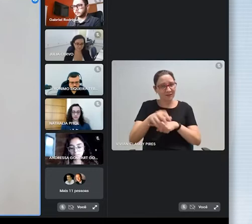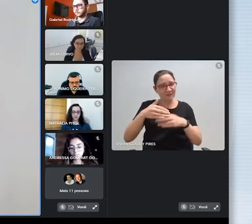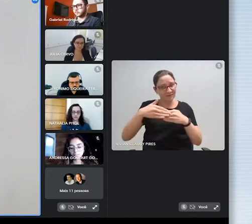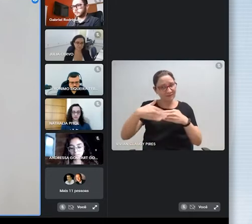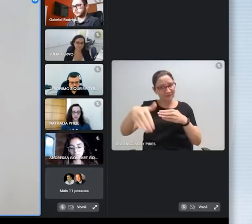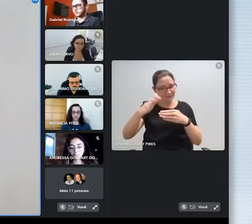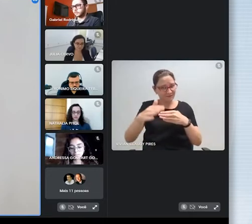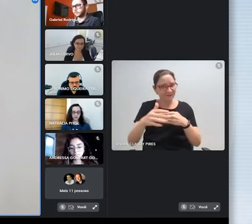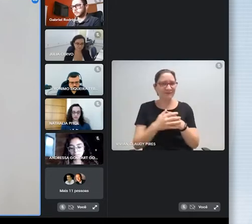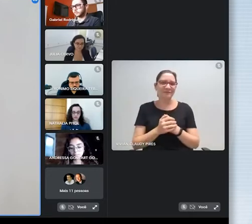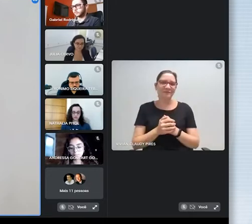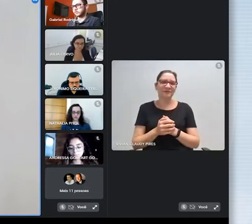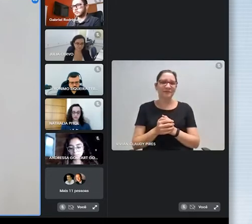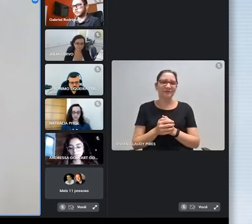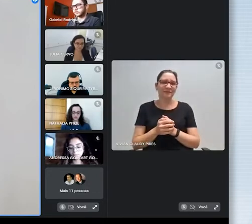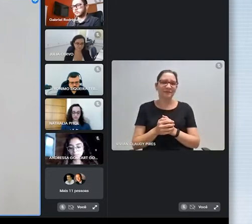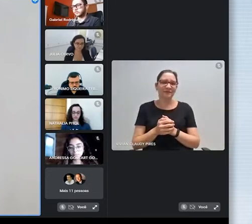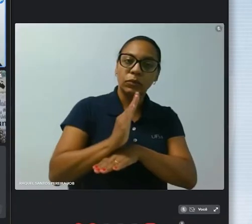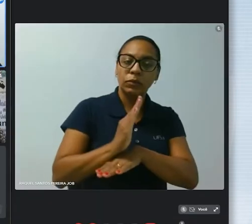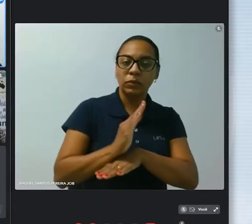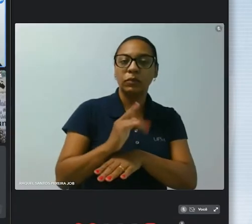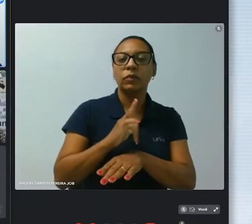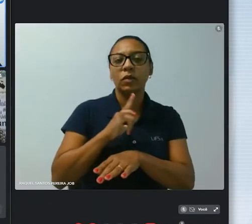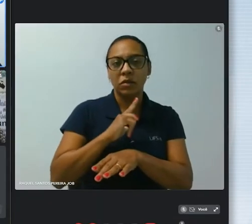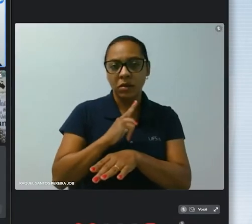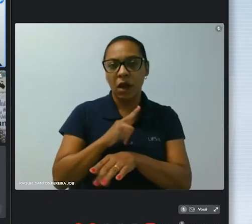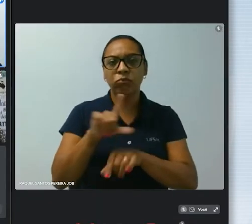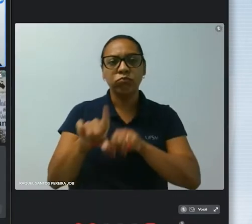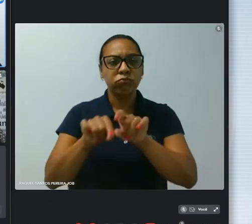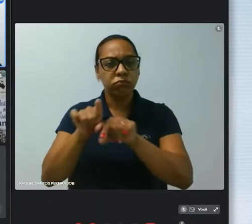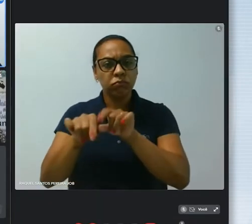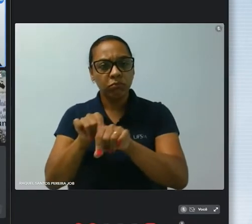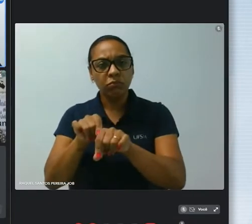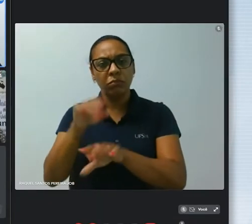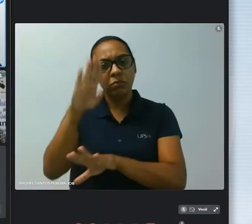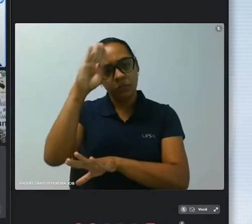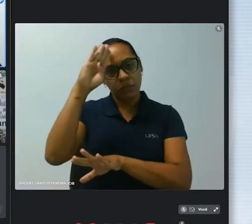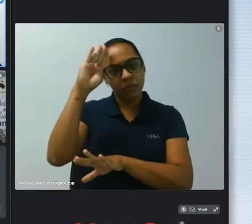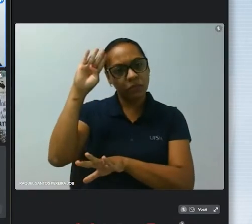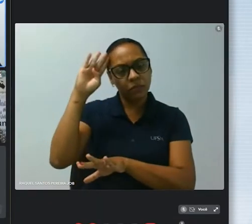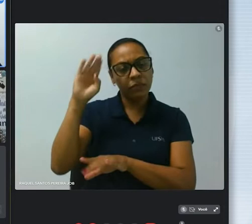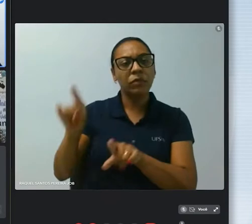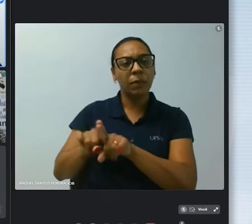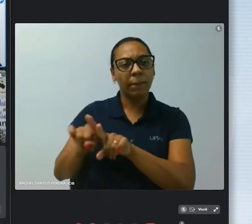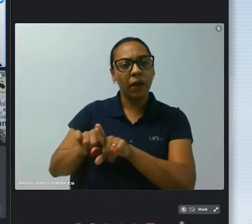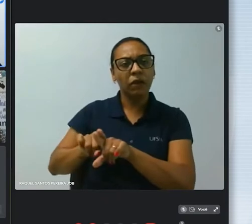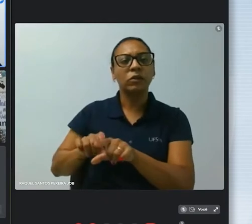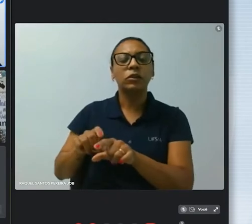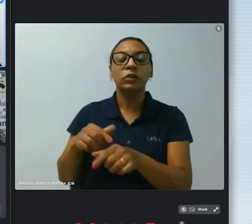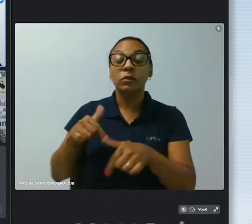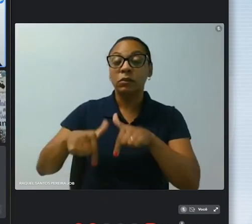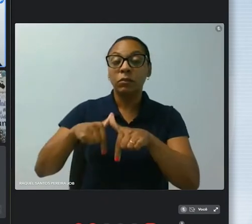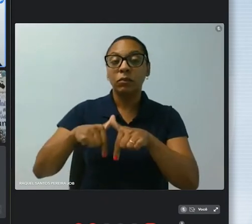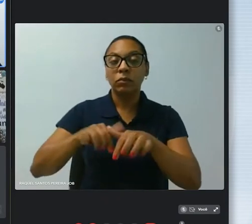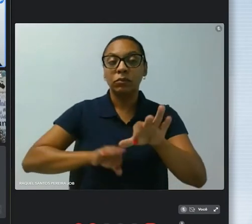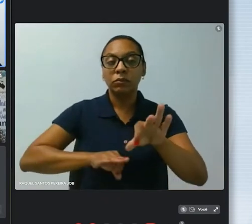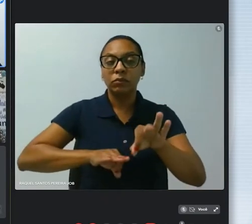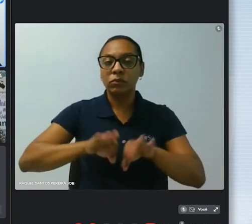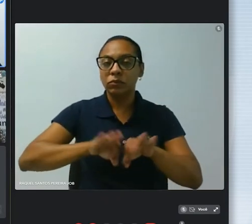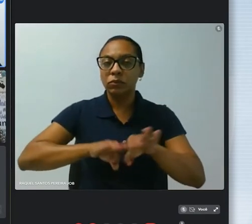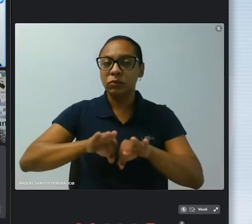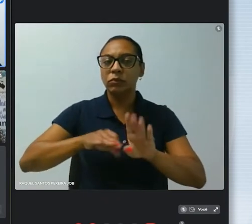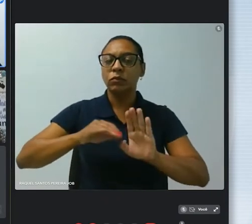segunda vez em formato virtual. O evento apresenta os cursos e iniciativas de ensino, pesquisa e